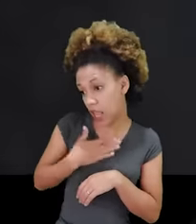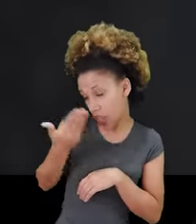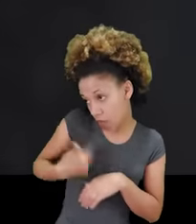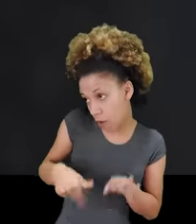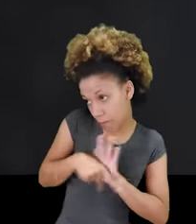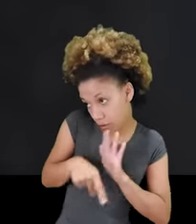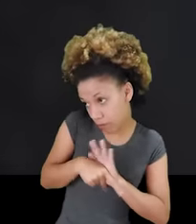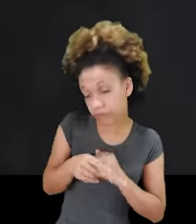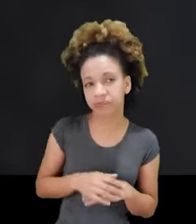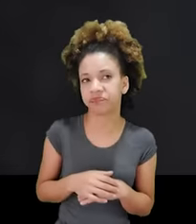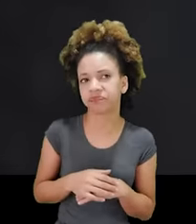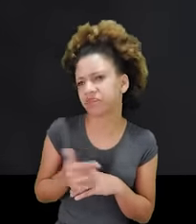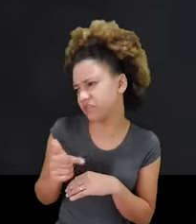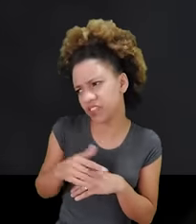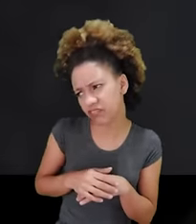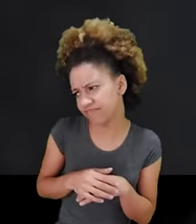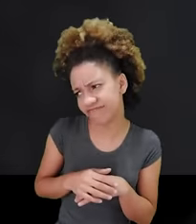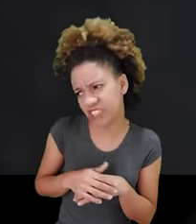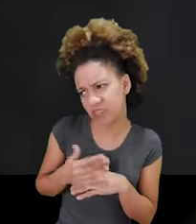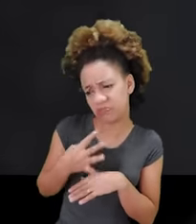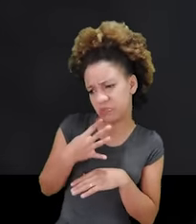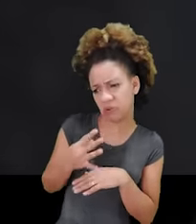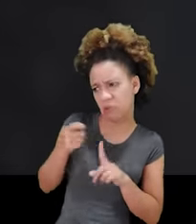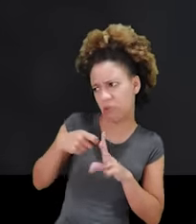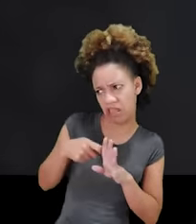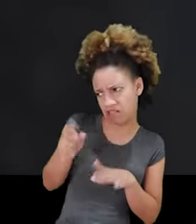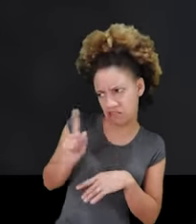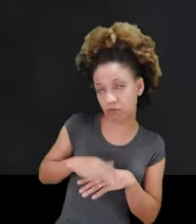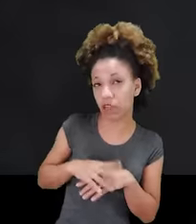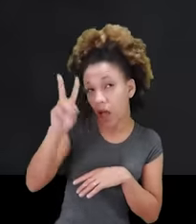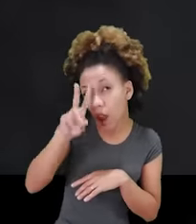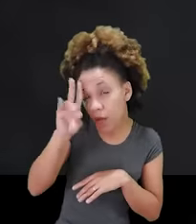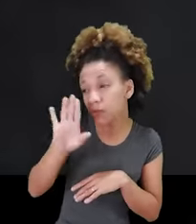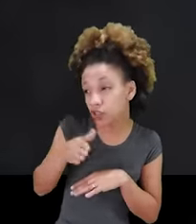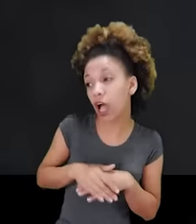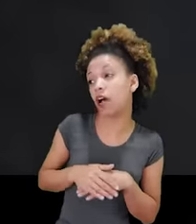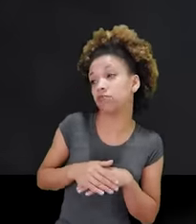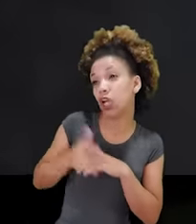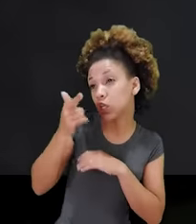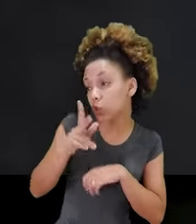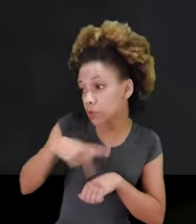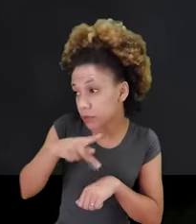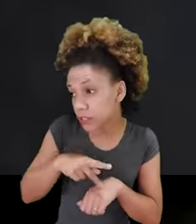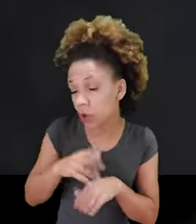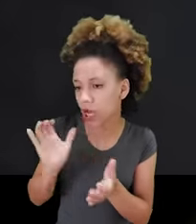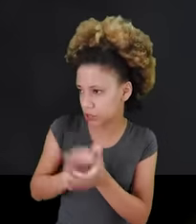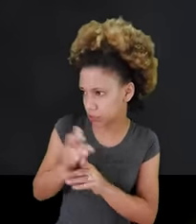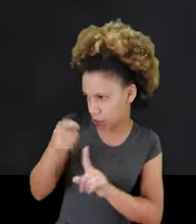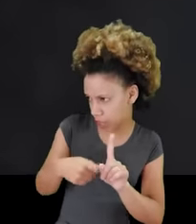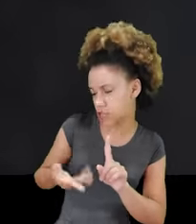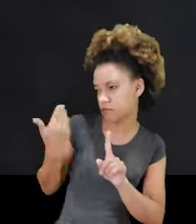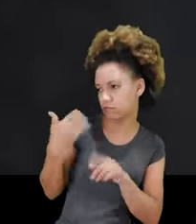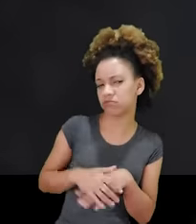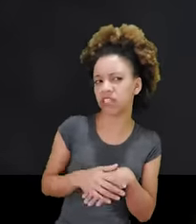que não ouço fado todos os dias, nem todas as semanas, nem todos os meses, eu já estive fora assim uma temporada, curiosamente no Brasil um mês e tal, e dei por